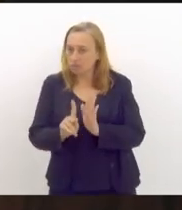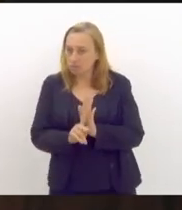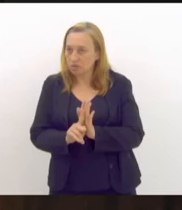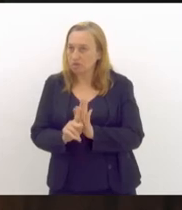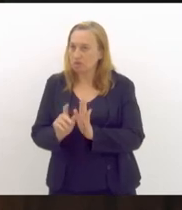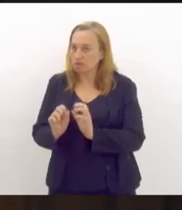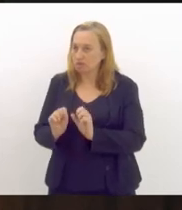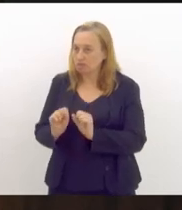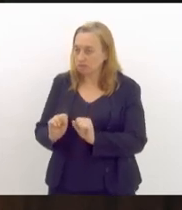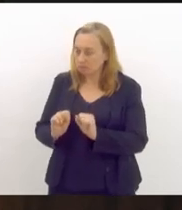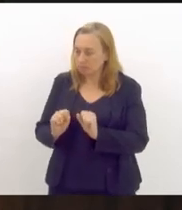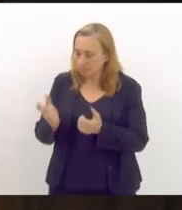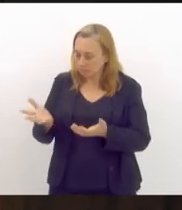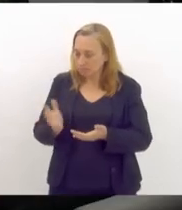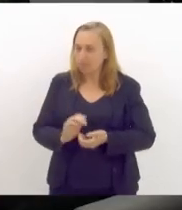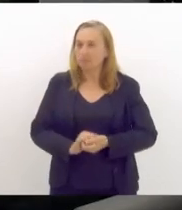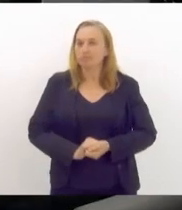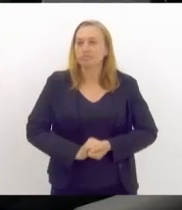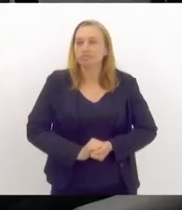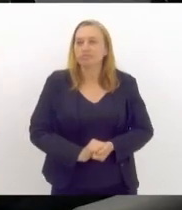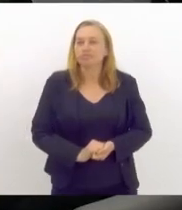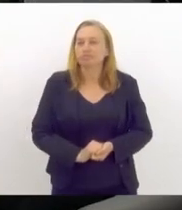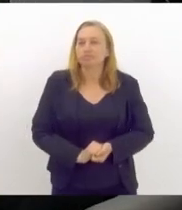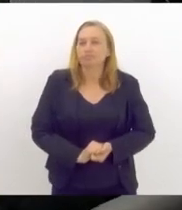o projeto por favor